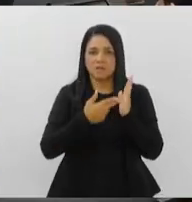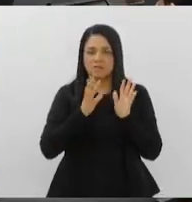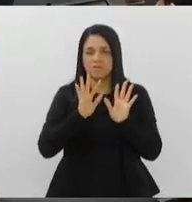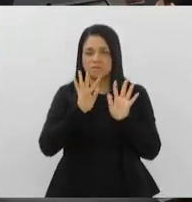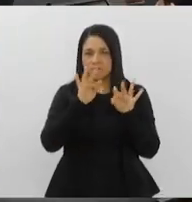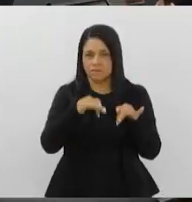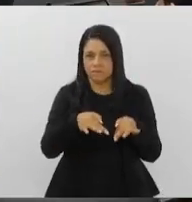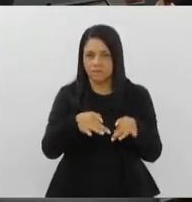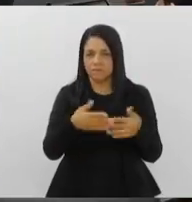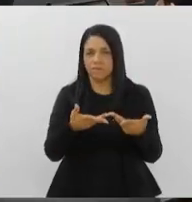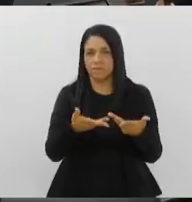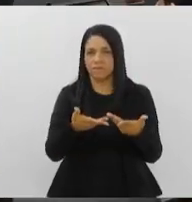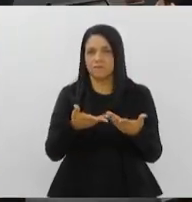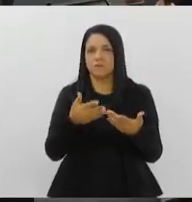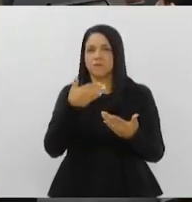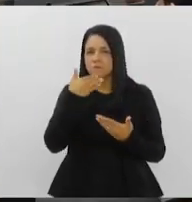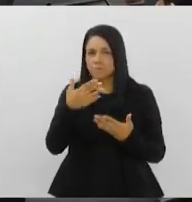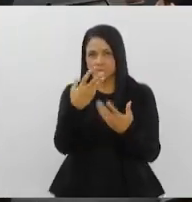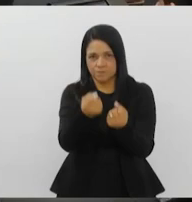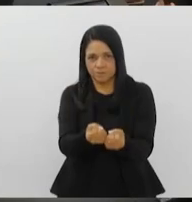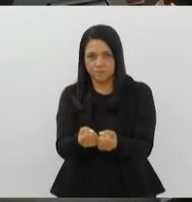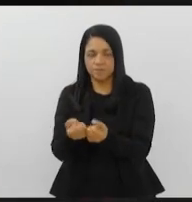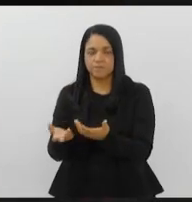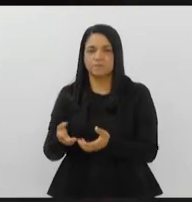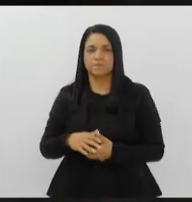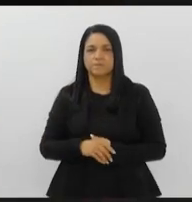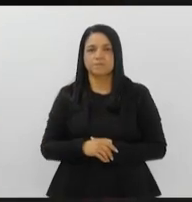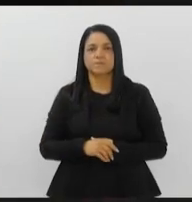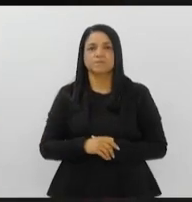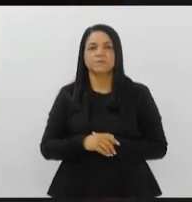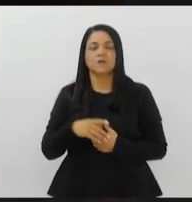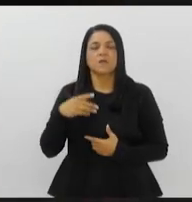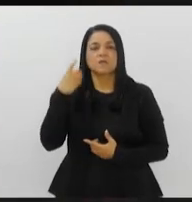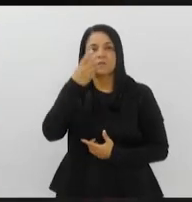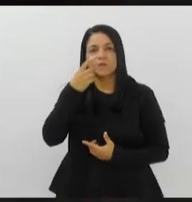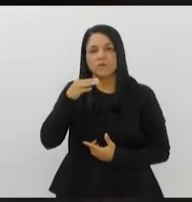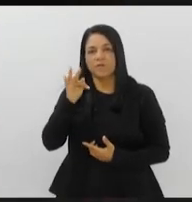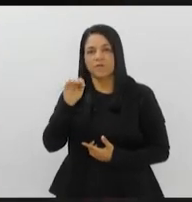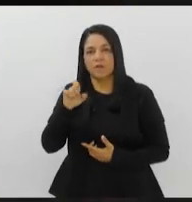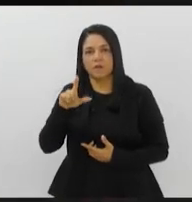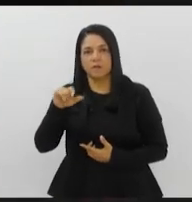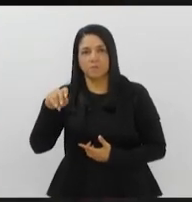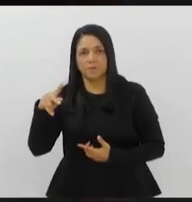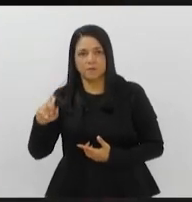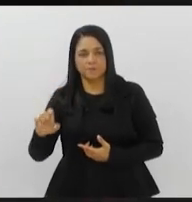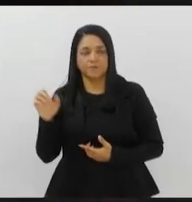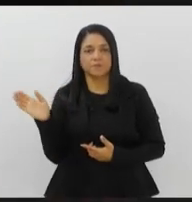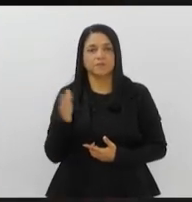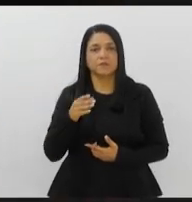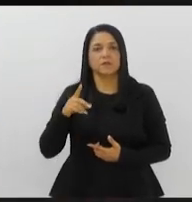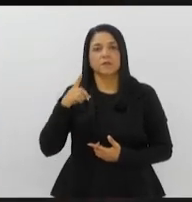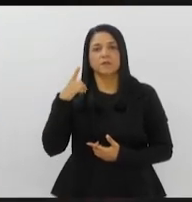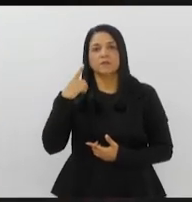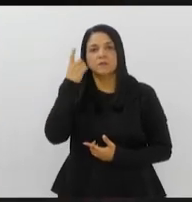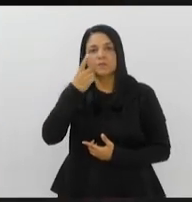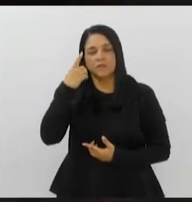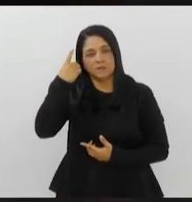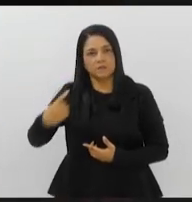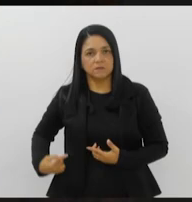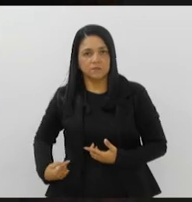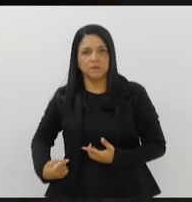presidência defere o pedido de Vossa Excelência. Deputado Felipe Soares. Deputada Dani Balbi.